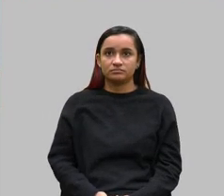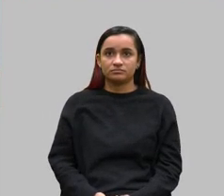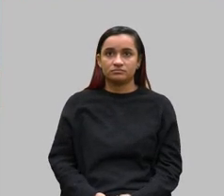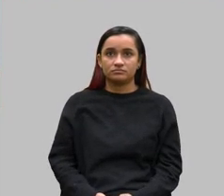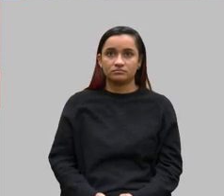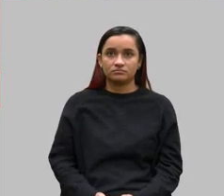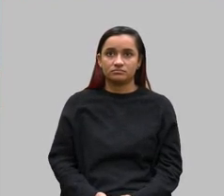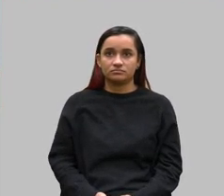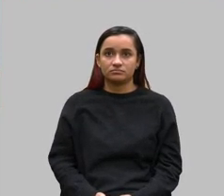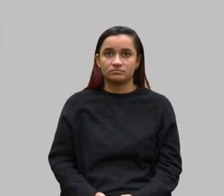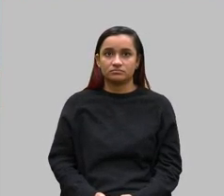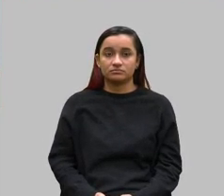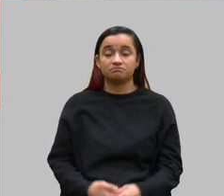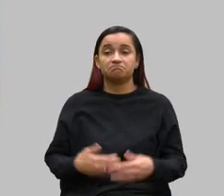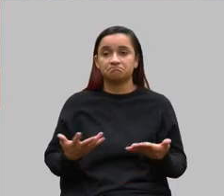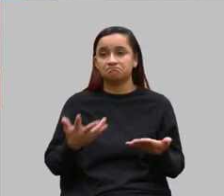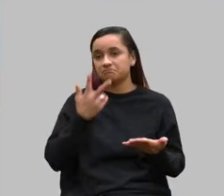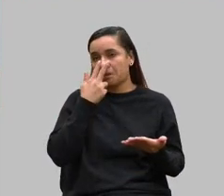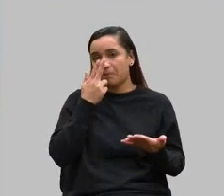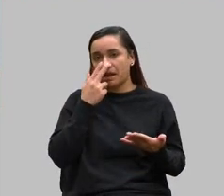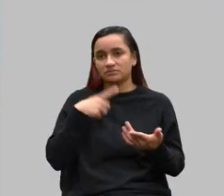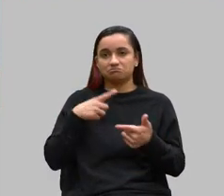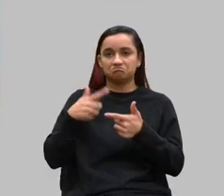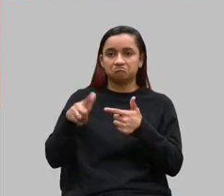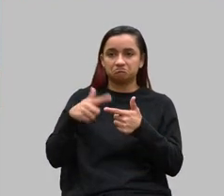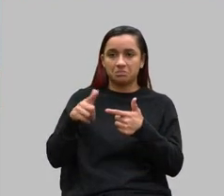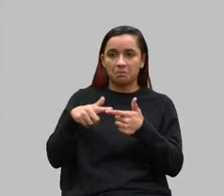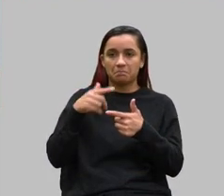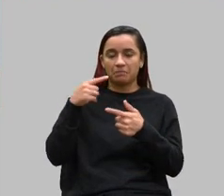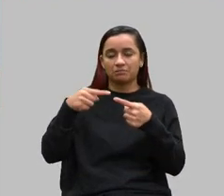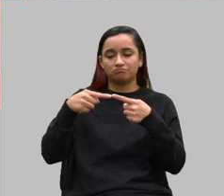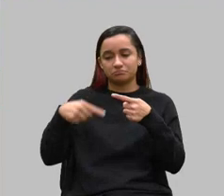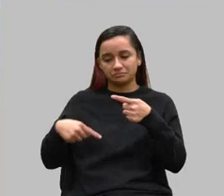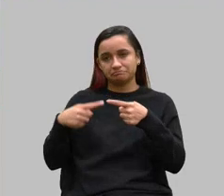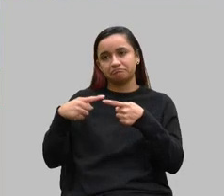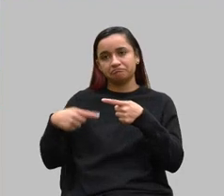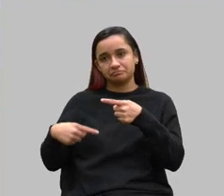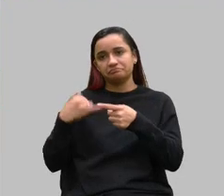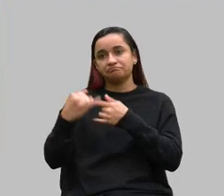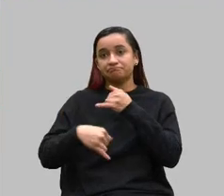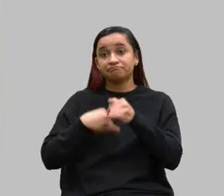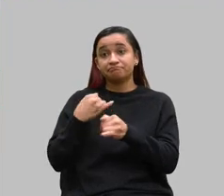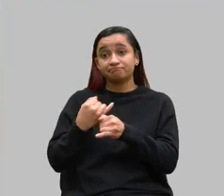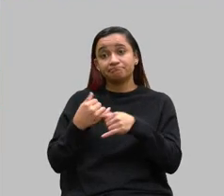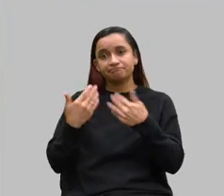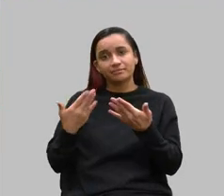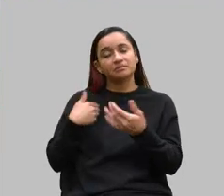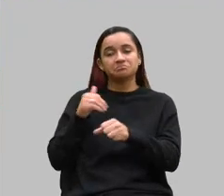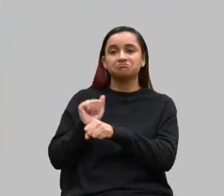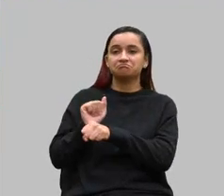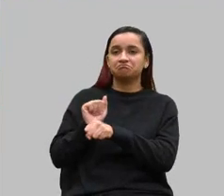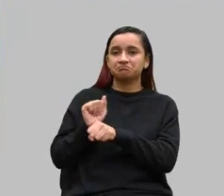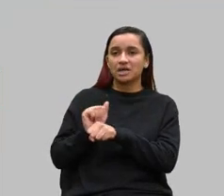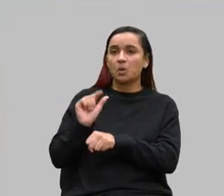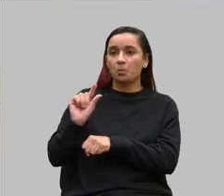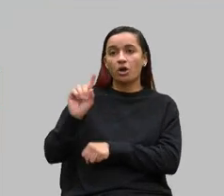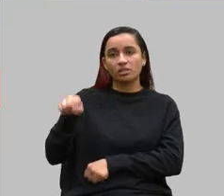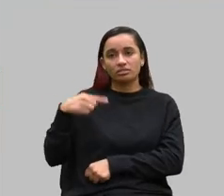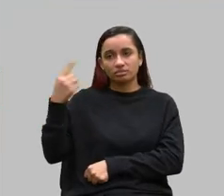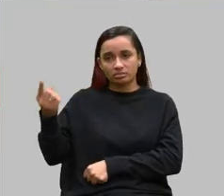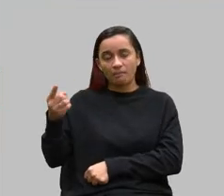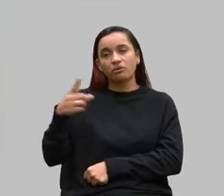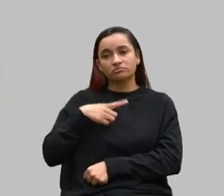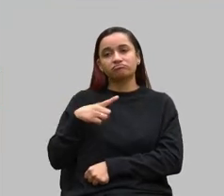conosco tivemos um problema com a conexão portanto dentro de instantes teremos a apresentação de maneira